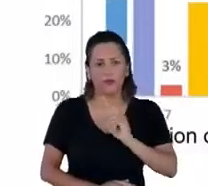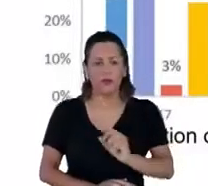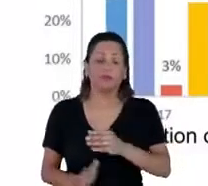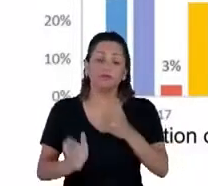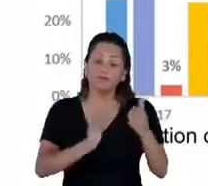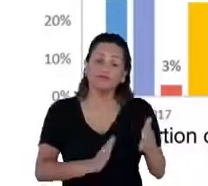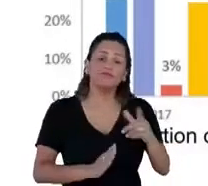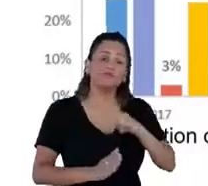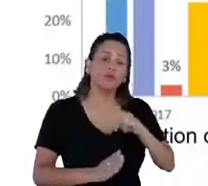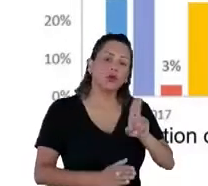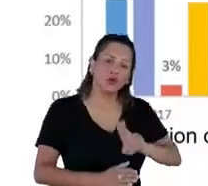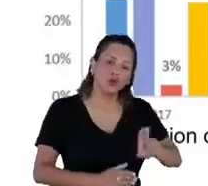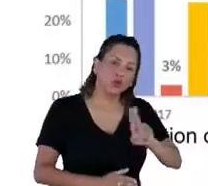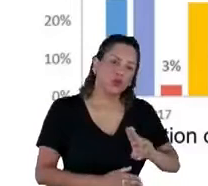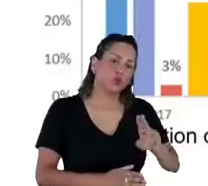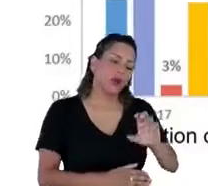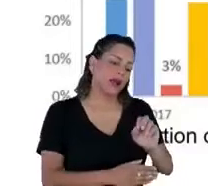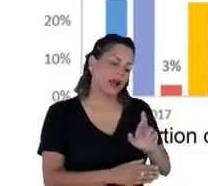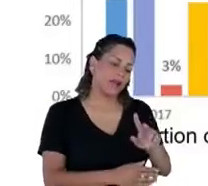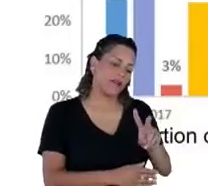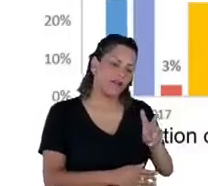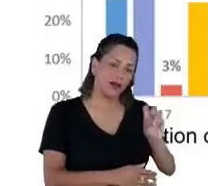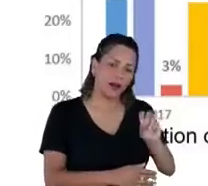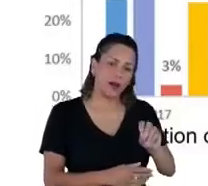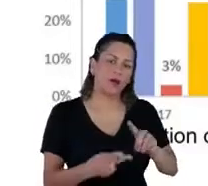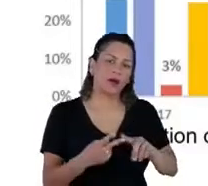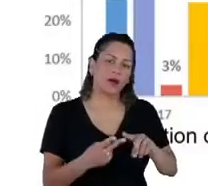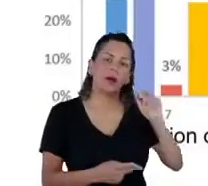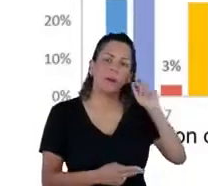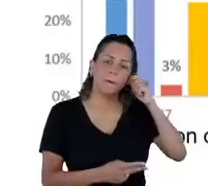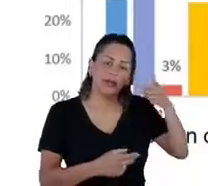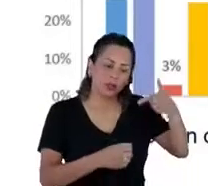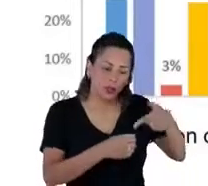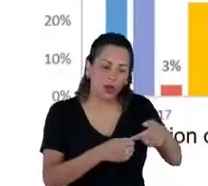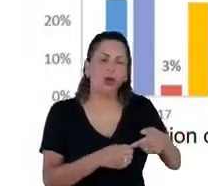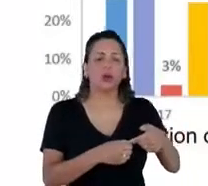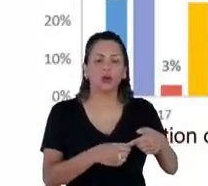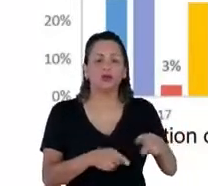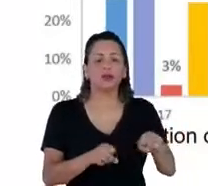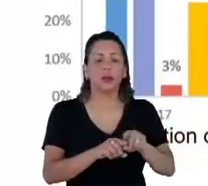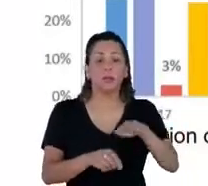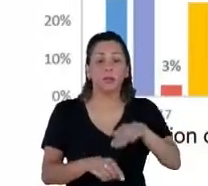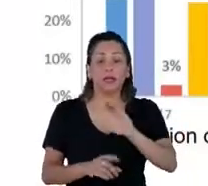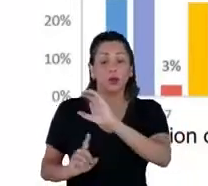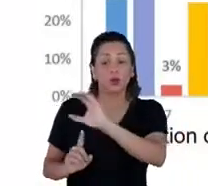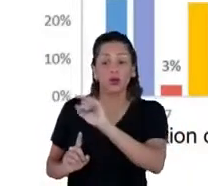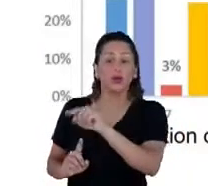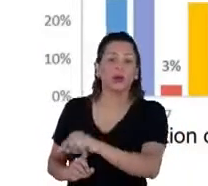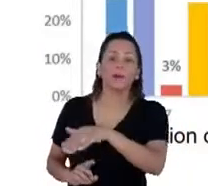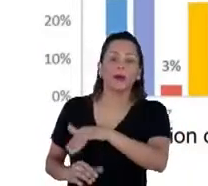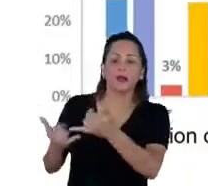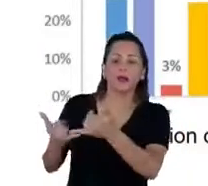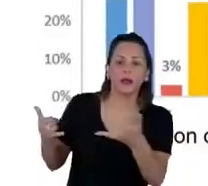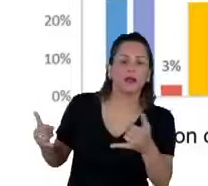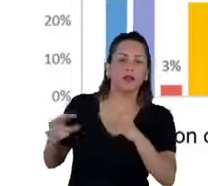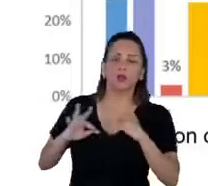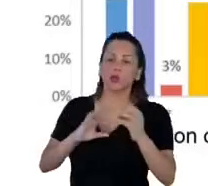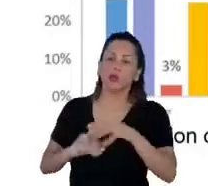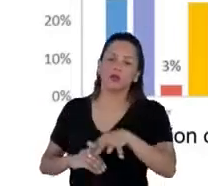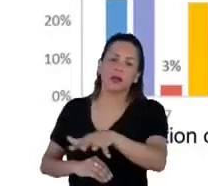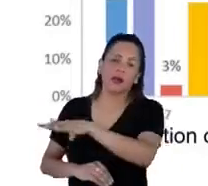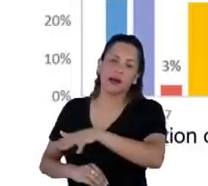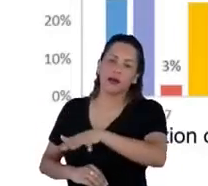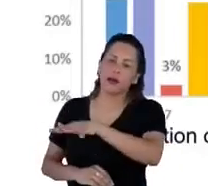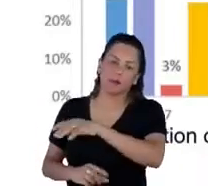uso mais de renováveis. E do lado do consumidor, é mais eletrificação em todos os setores da sociedade. Então,